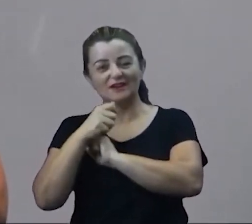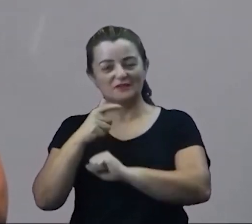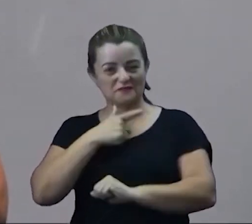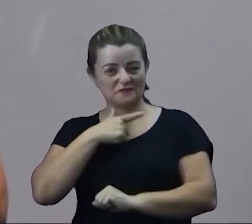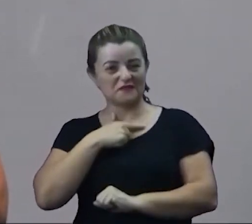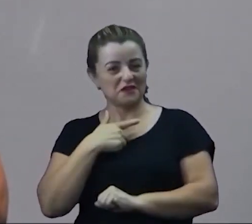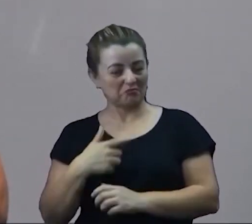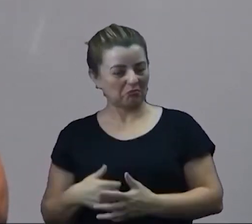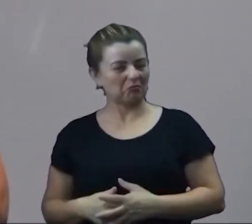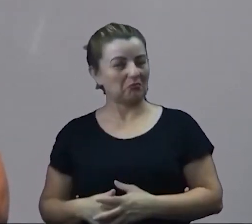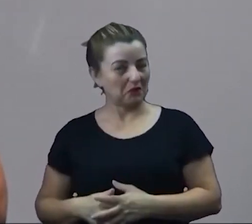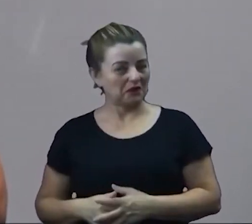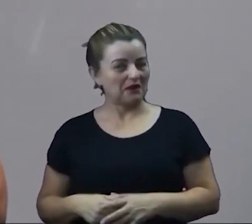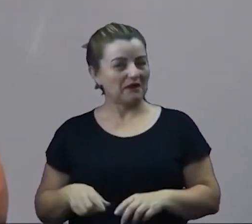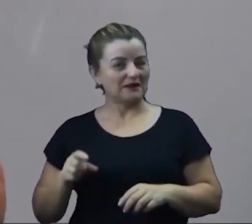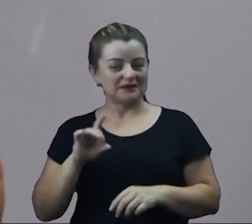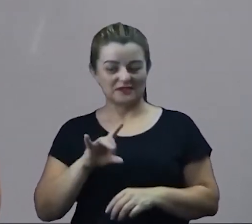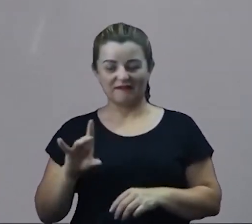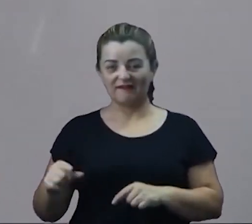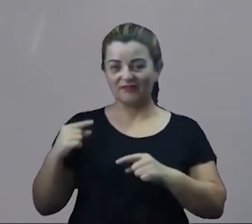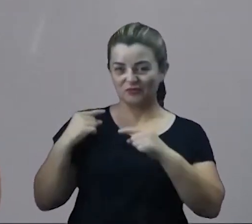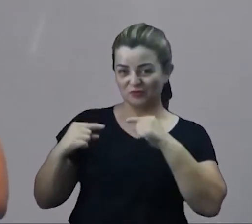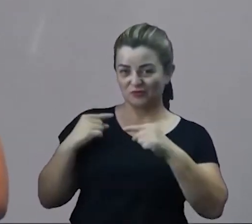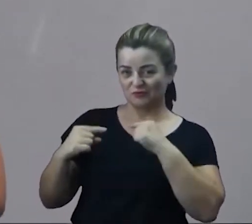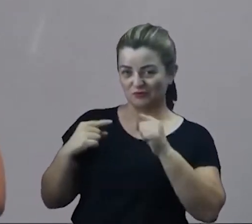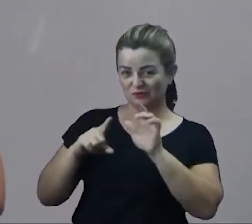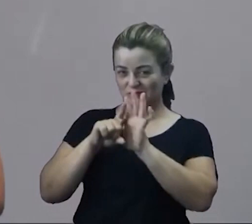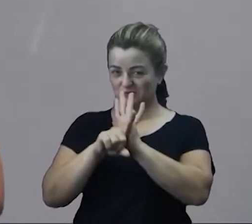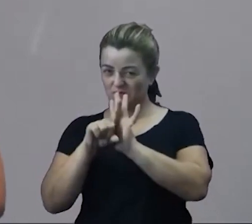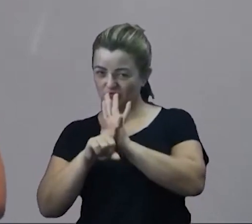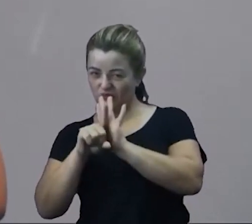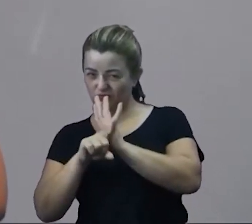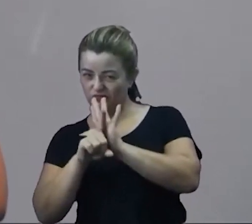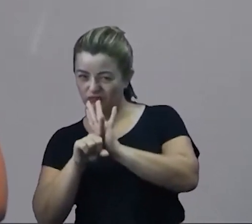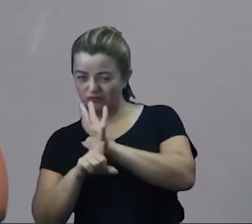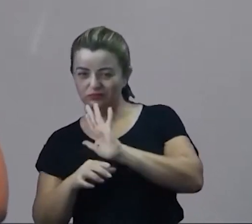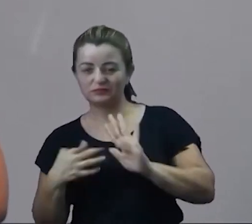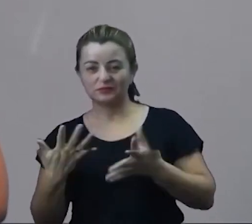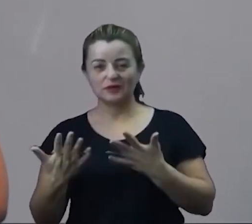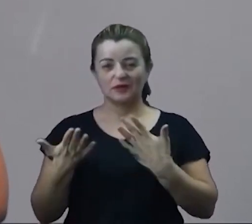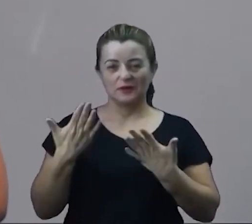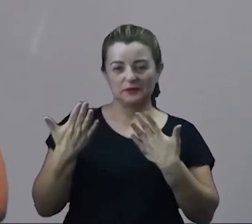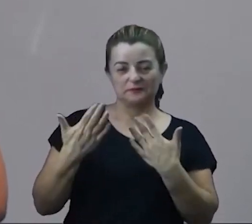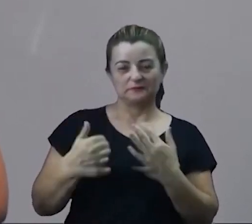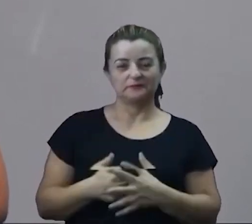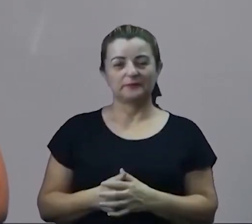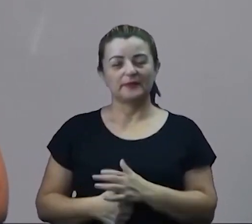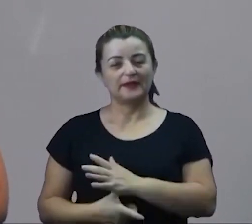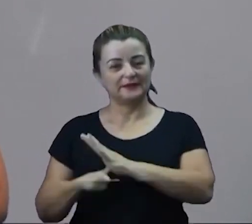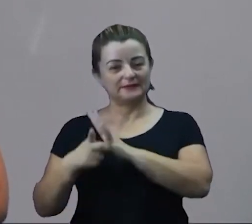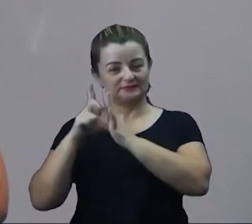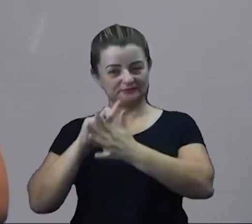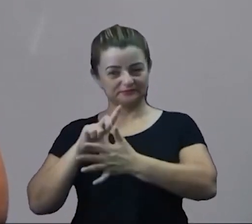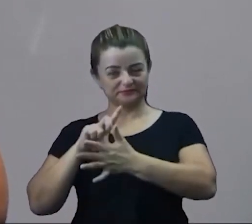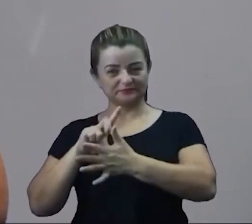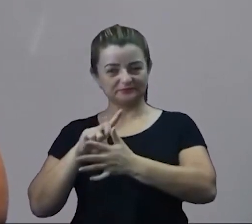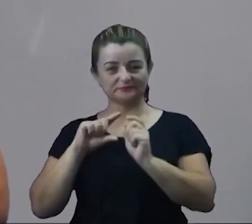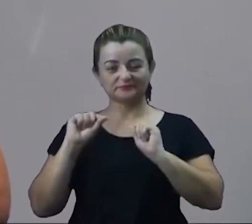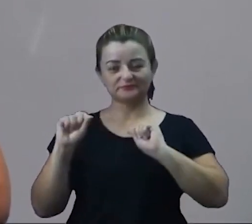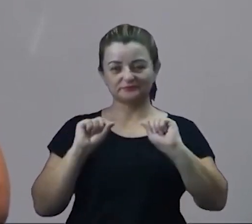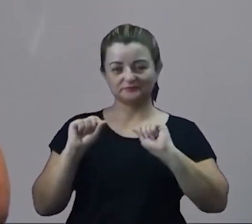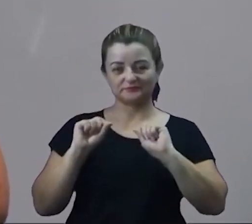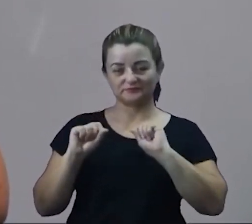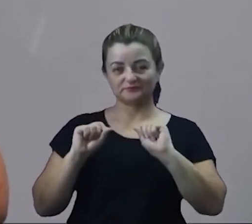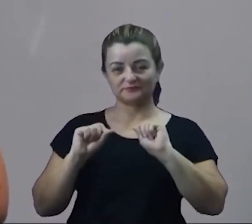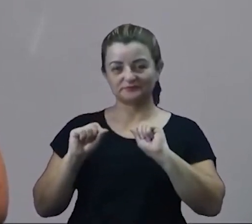gente? Cada discurso, hein? Vamos analisar os discursos, meninas e meninos, antes de aí, né,